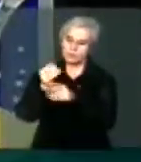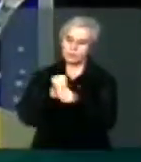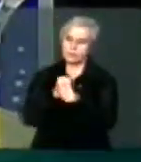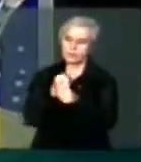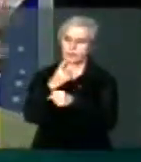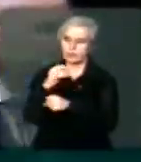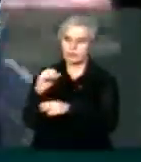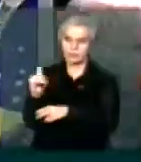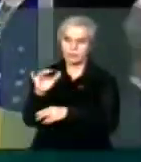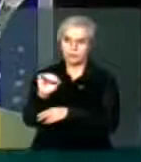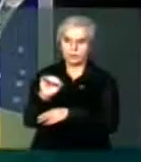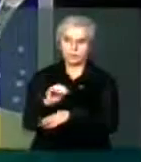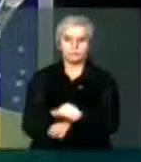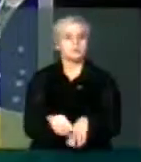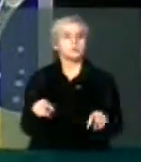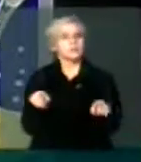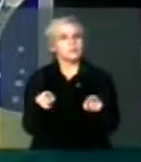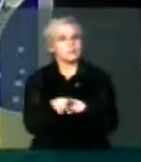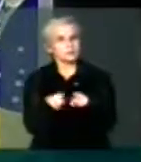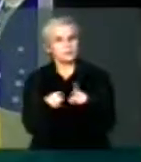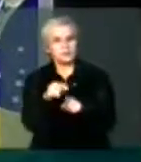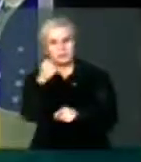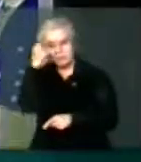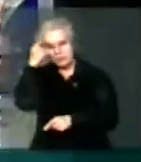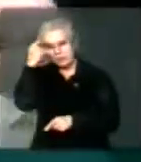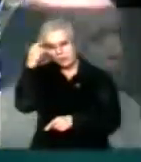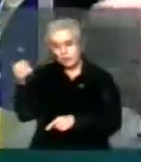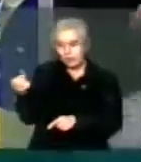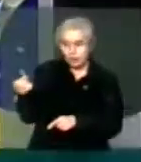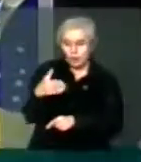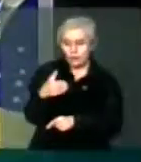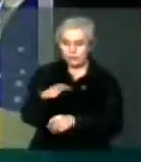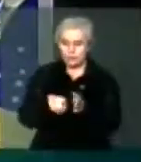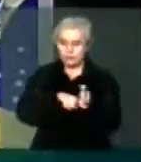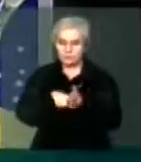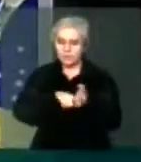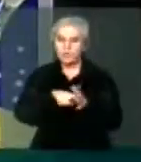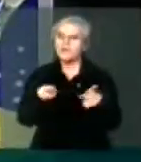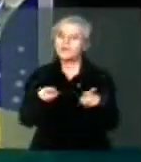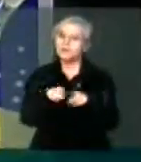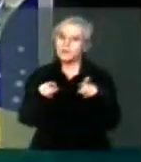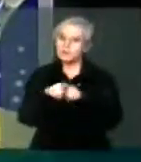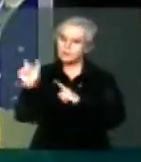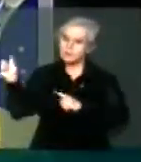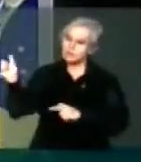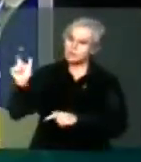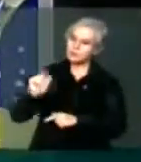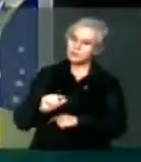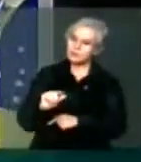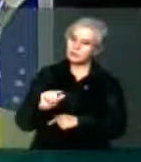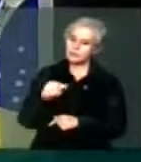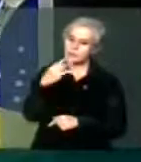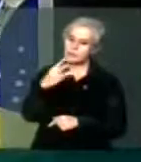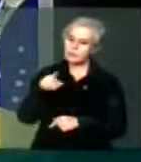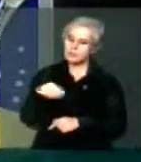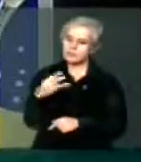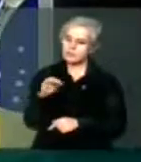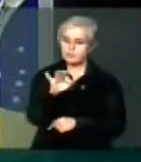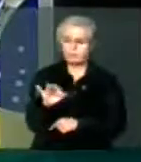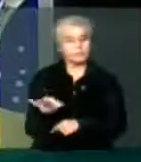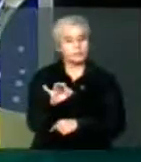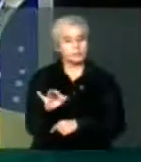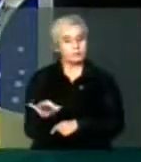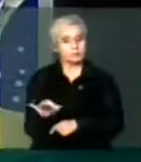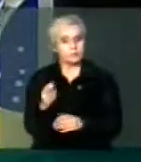2010. Além disso, a intenção de inovar nos meses subsequentes à pesquisa também retraiu 3,3%, 3 pontos